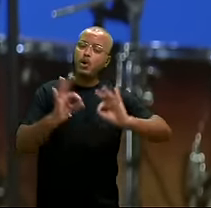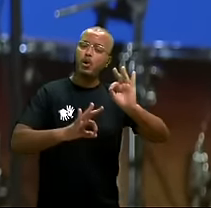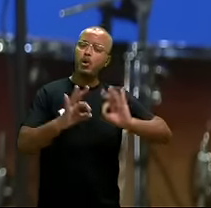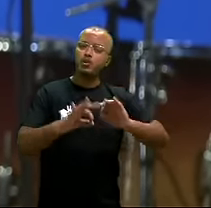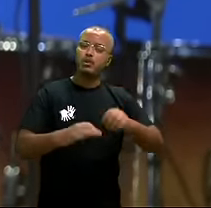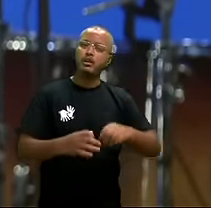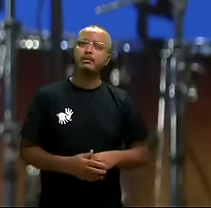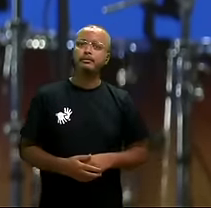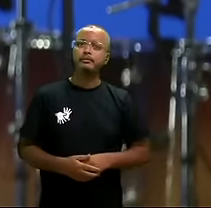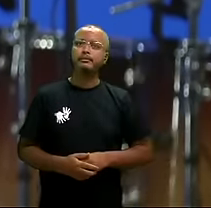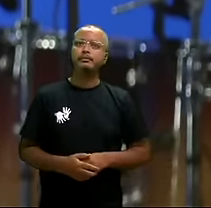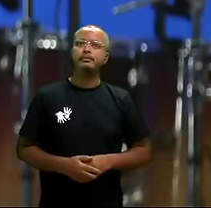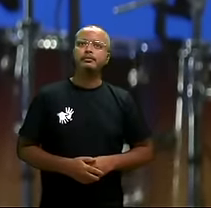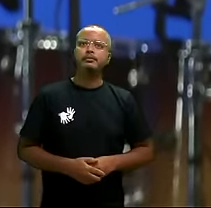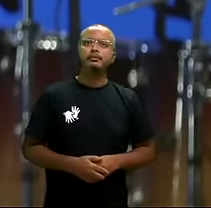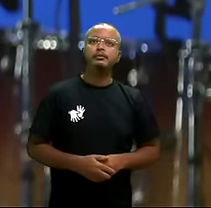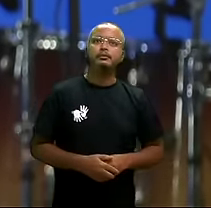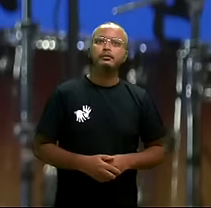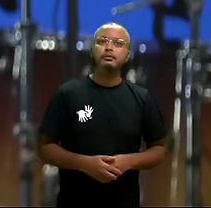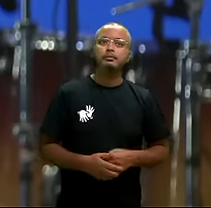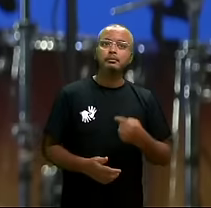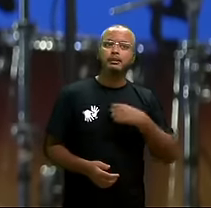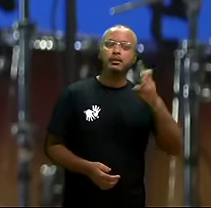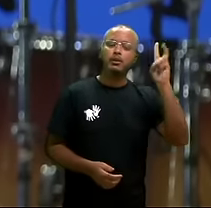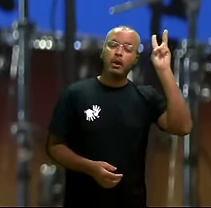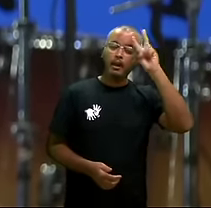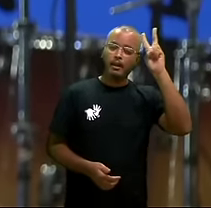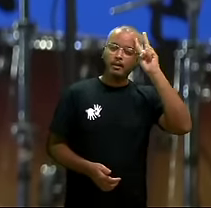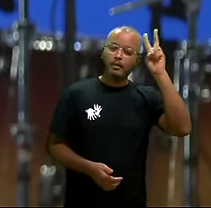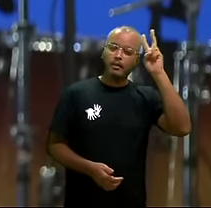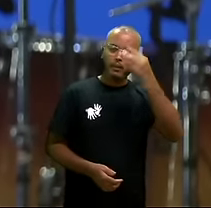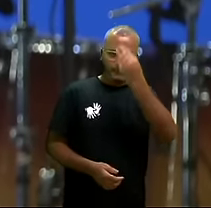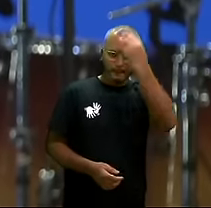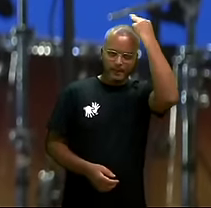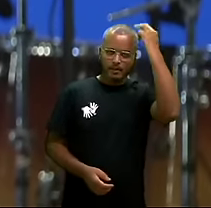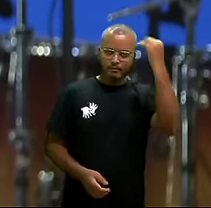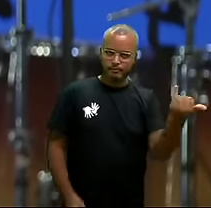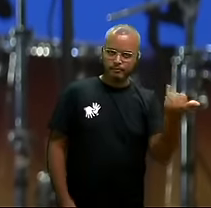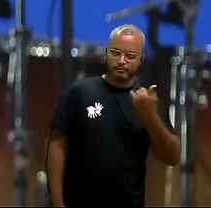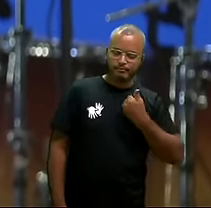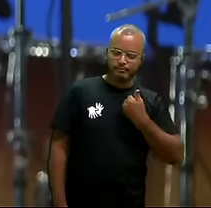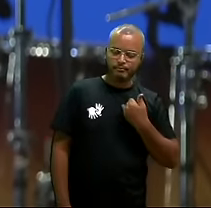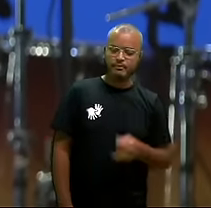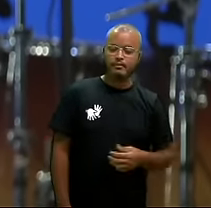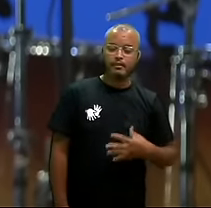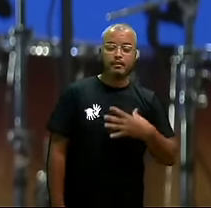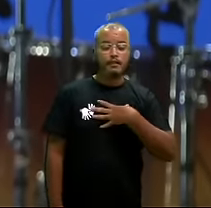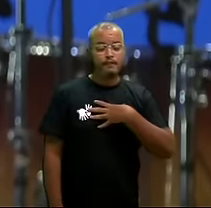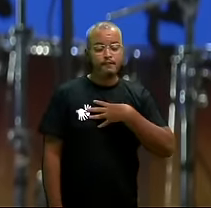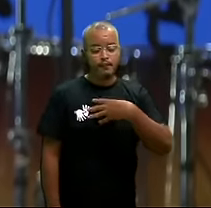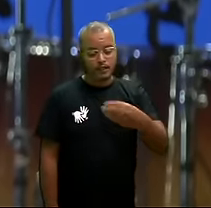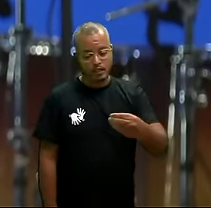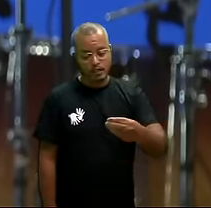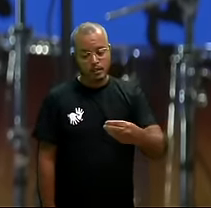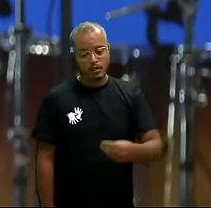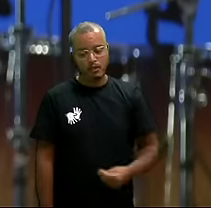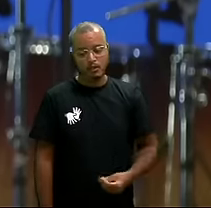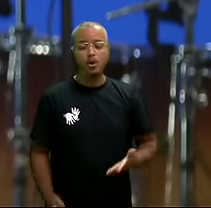tenho um monte de projeto, um monte de coisa. Mas eu sempre lembro da voz dele falando assim: filho, você só tem o dia de hoje para viver.